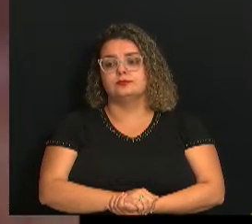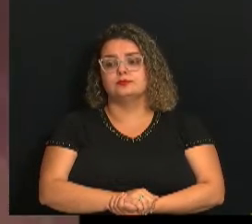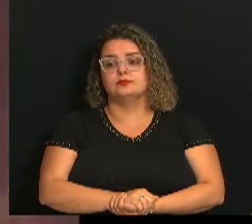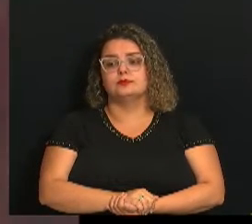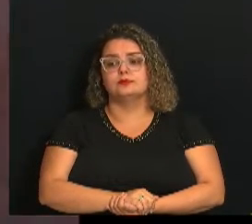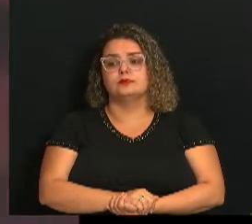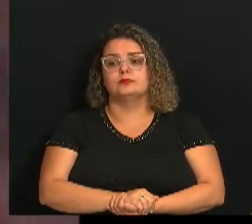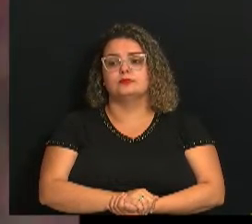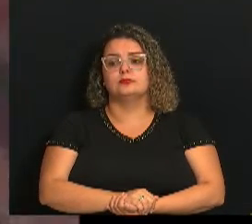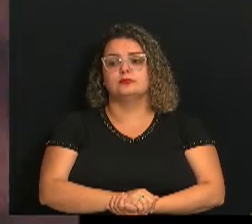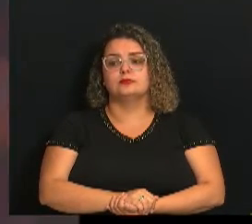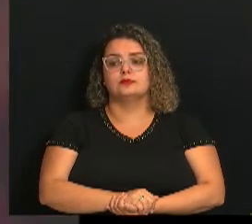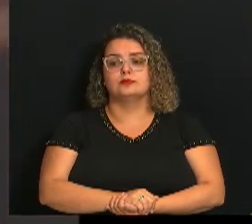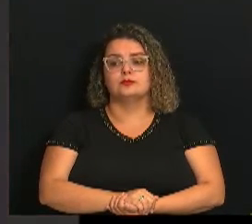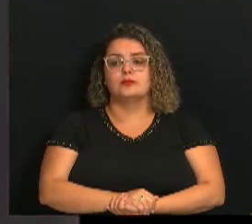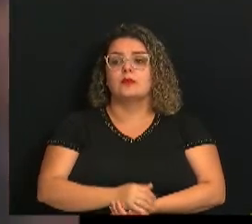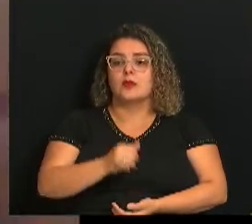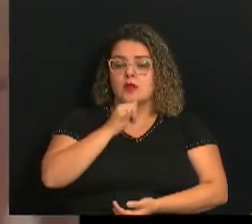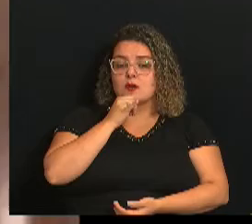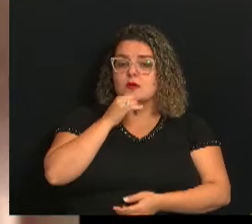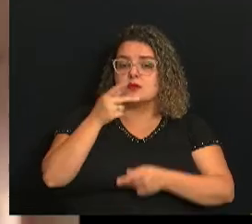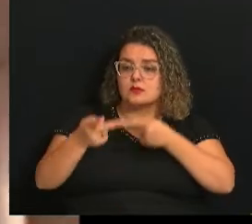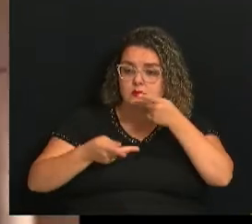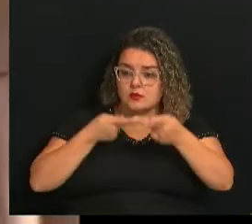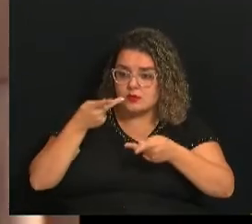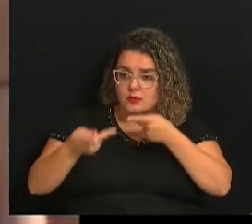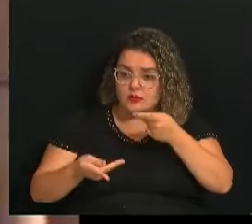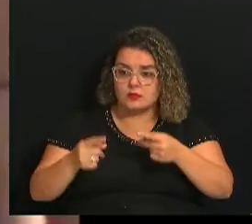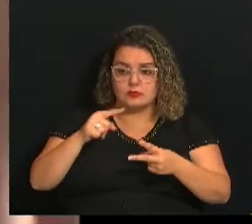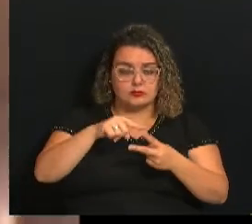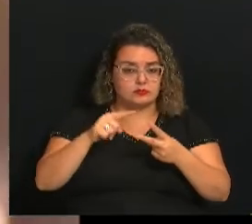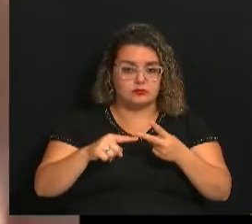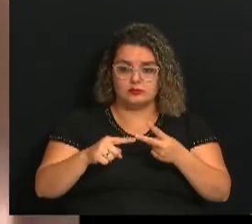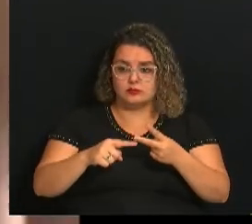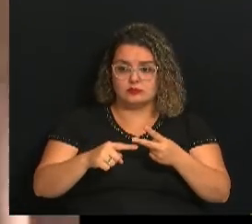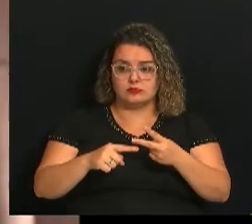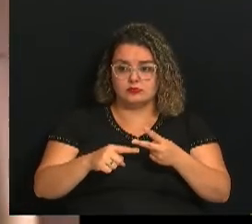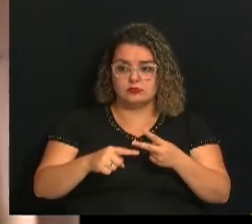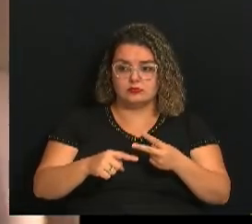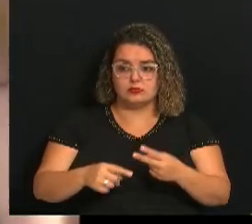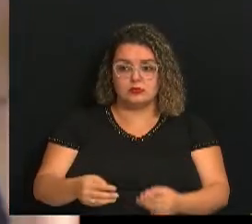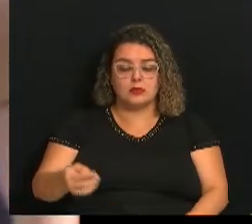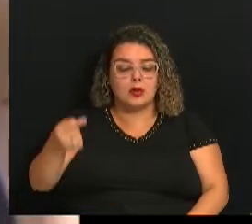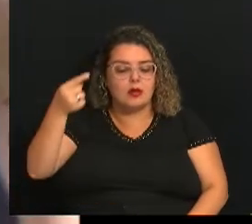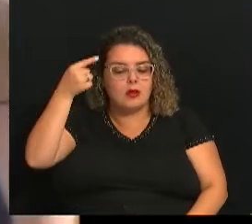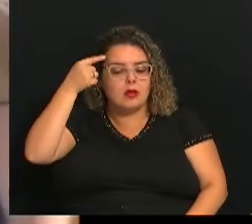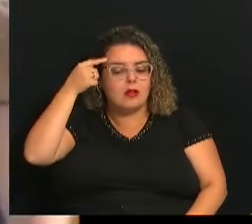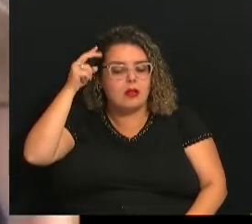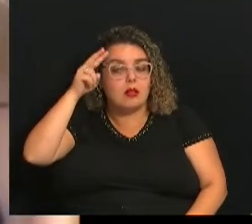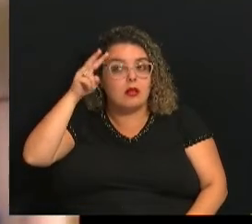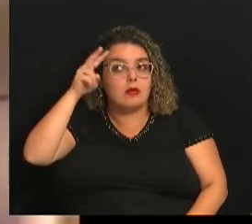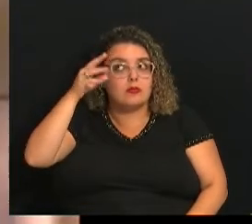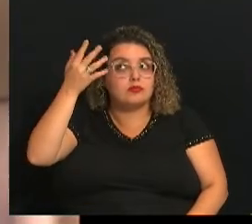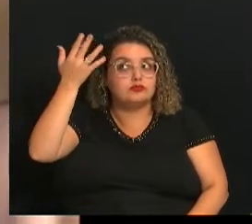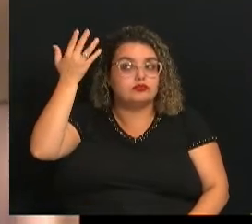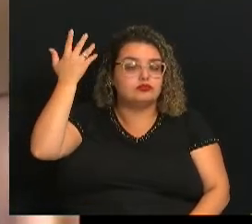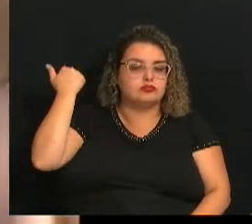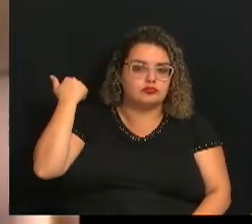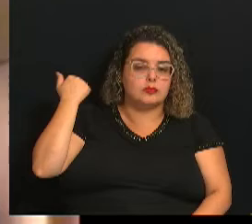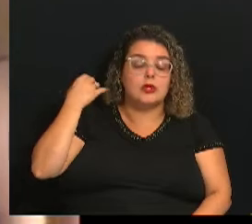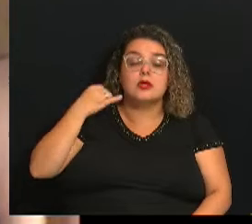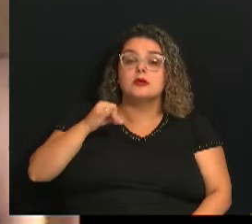aos exemplos que você citou, são dois exemplos no campo da memória e não é por acaso, porque se os teatros